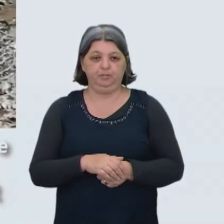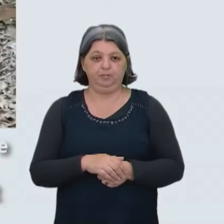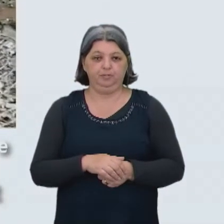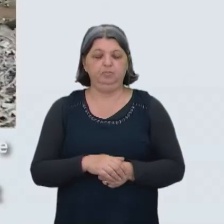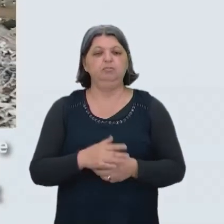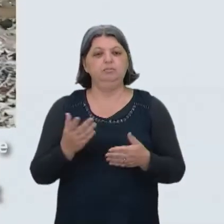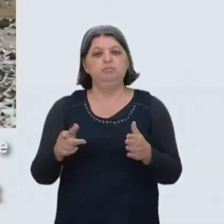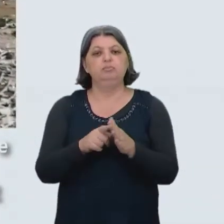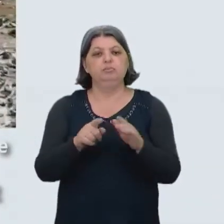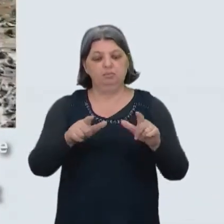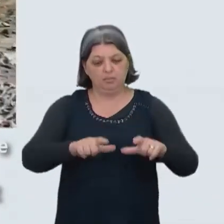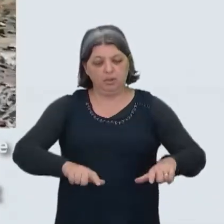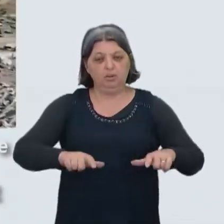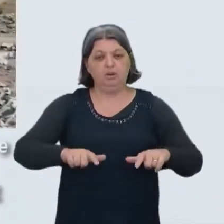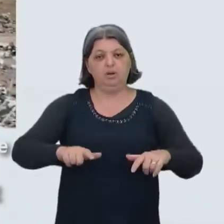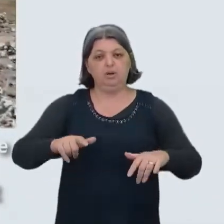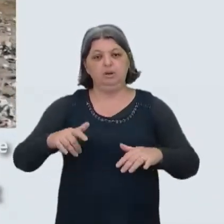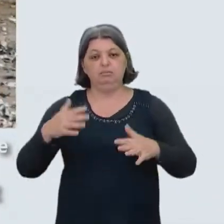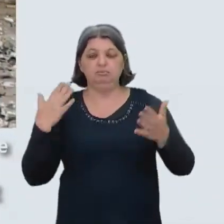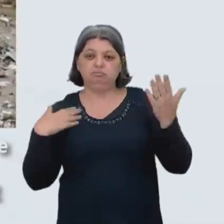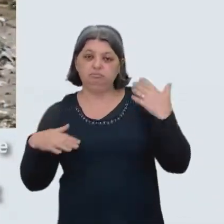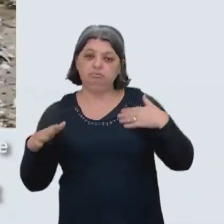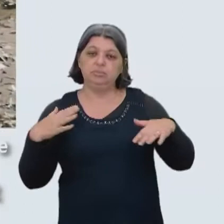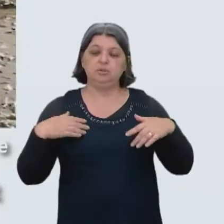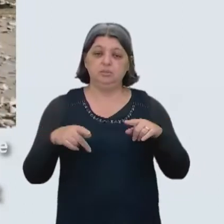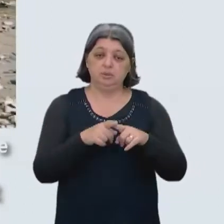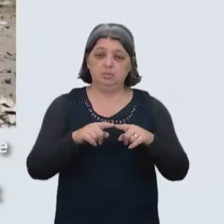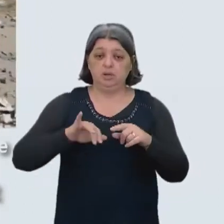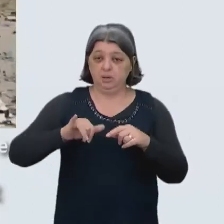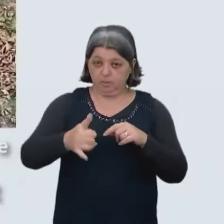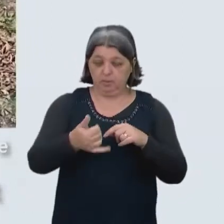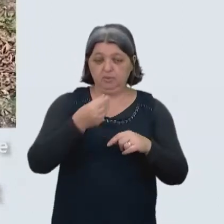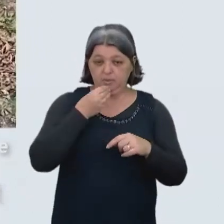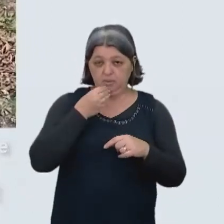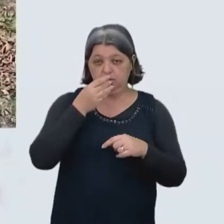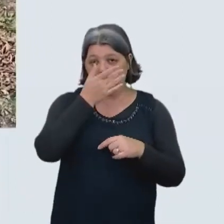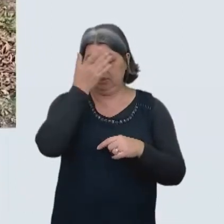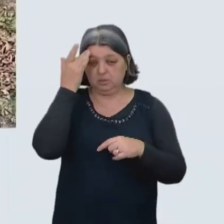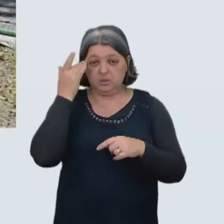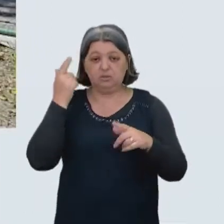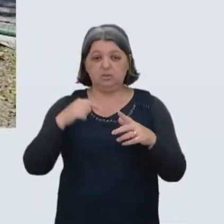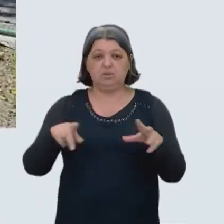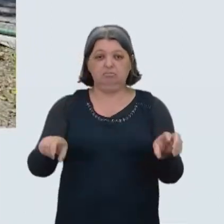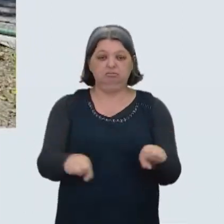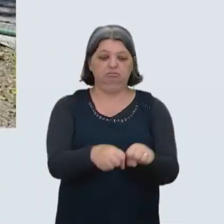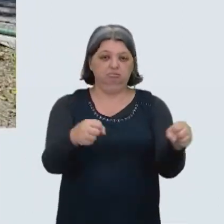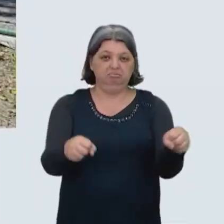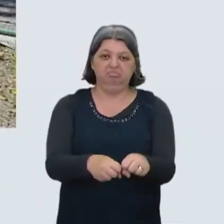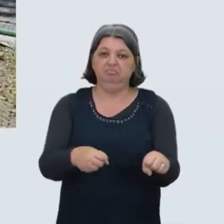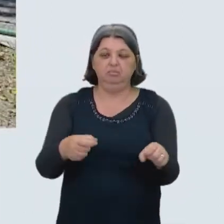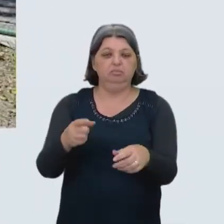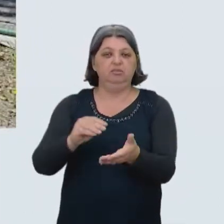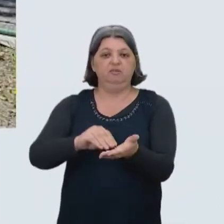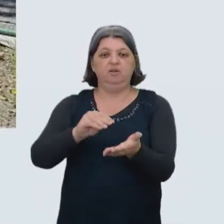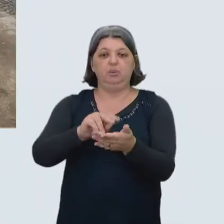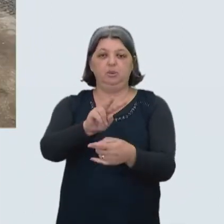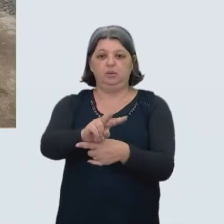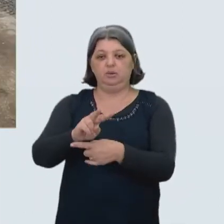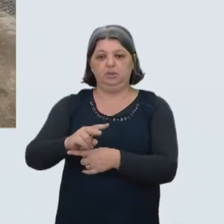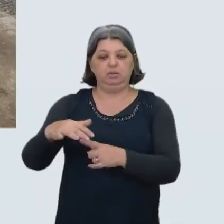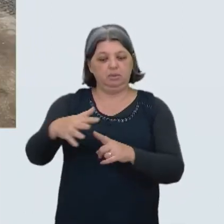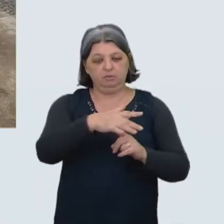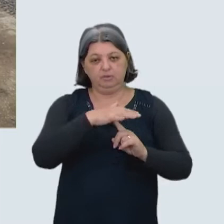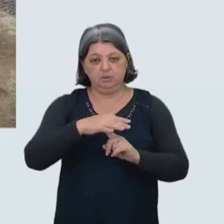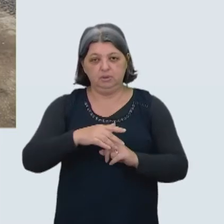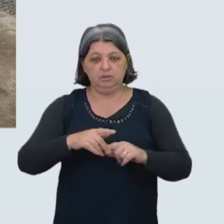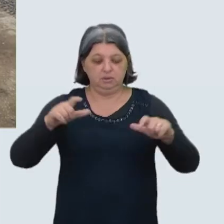Um espaço de lazer que era para ser aproveitado pelos moradores do Morro do Adeus está depredado por falta de cuidados. A pracinha e o campo